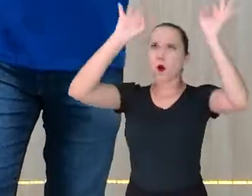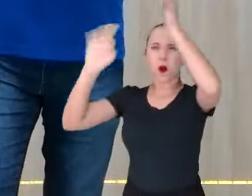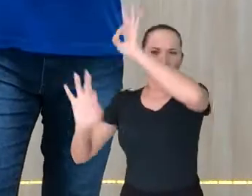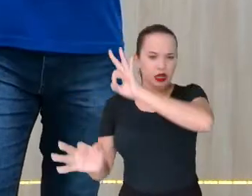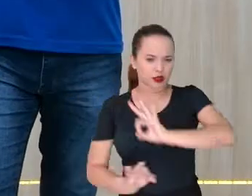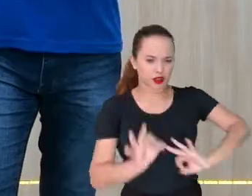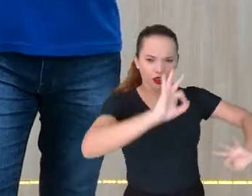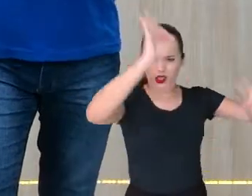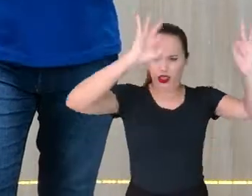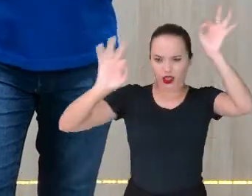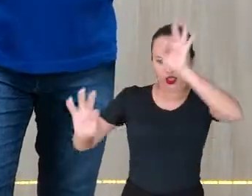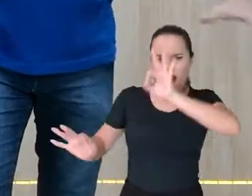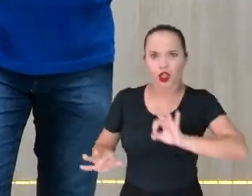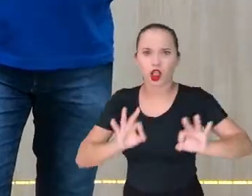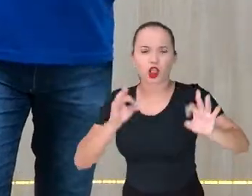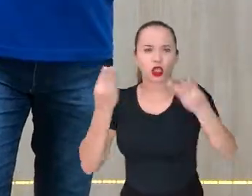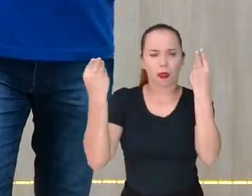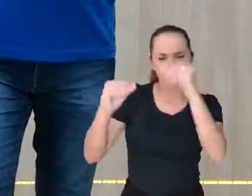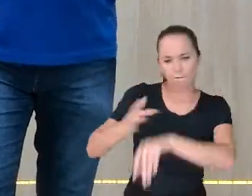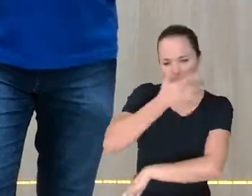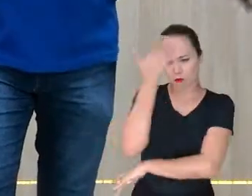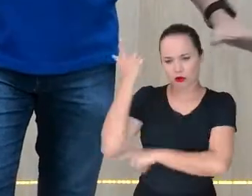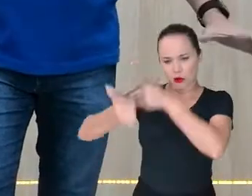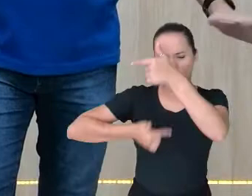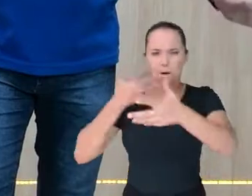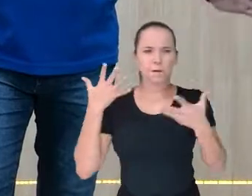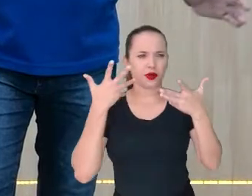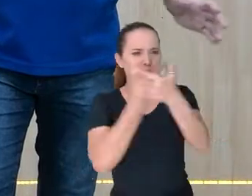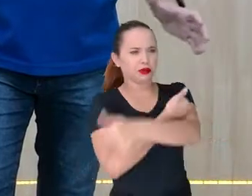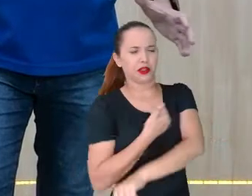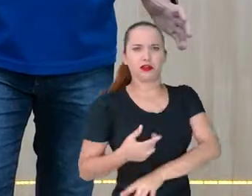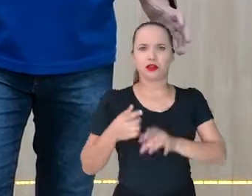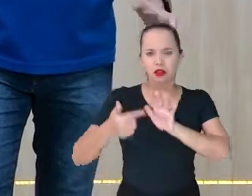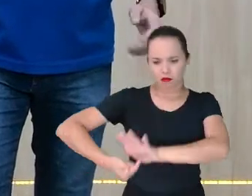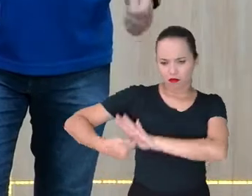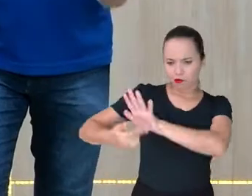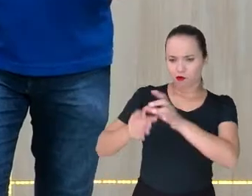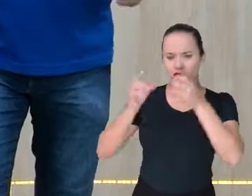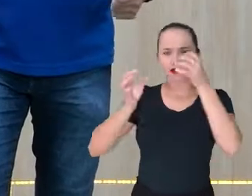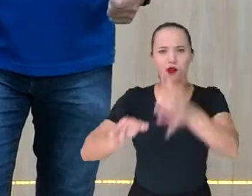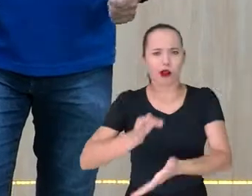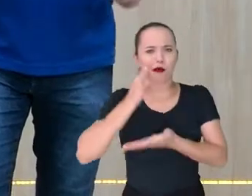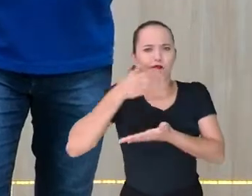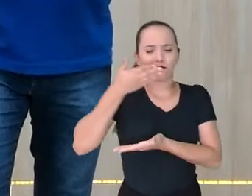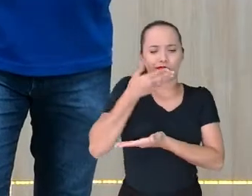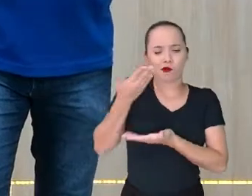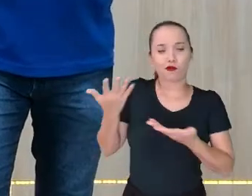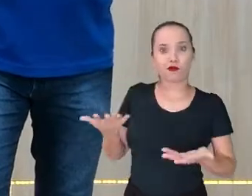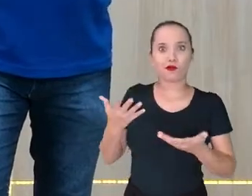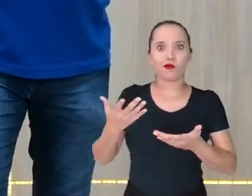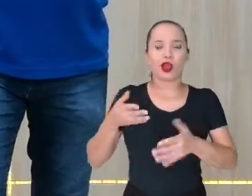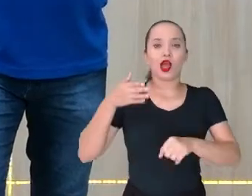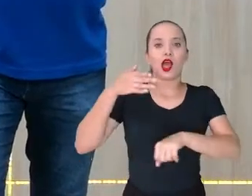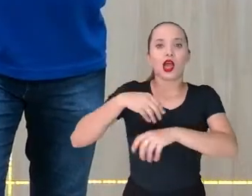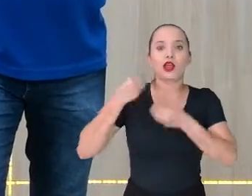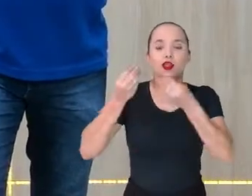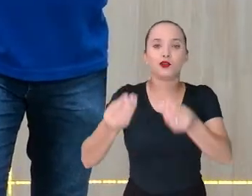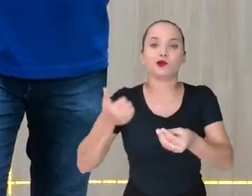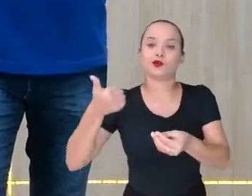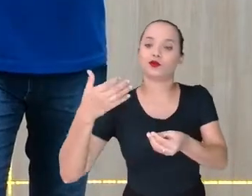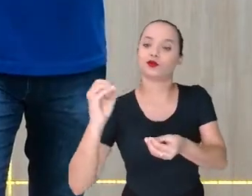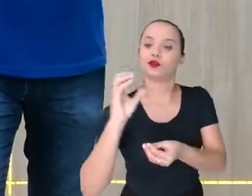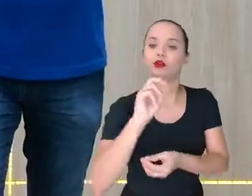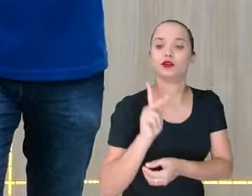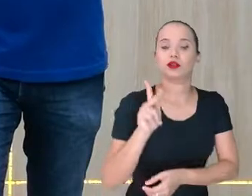João, boto umas meninas bonitas, uns rapazes bonitos, né? Para vender o produto, vender o café, degustar o café. Entrou 100 quilos de manhã lá.